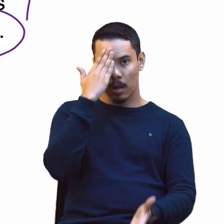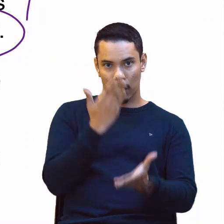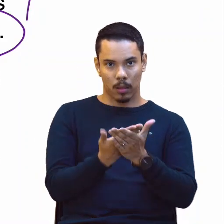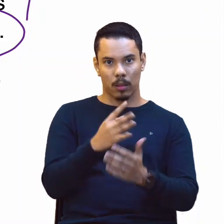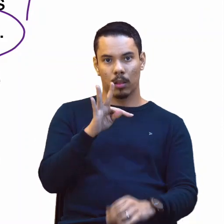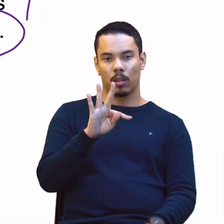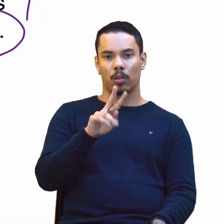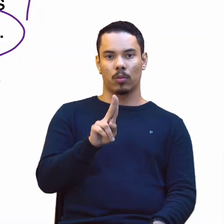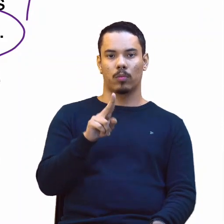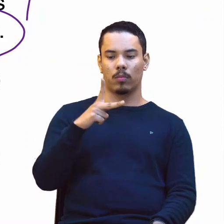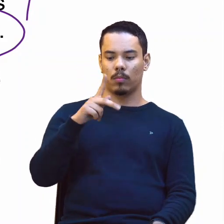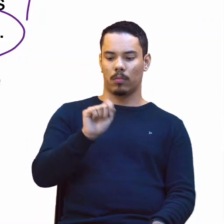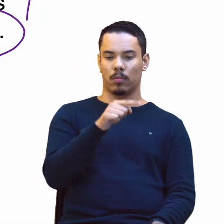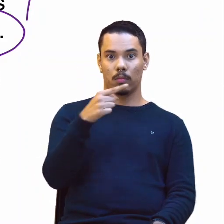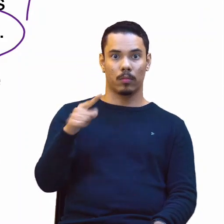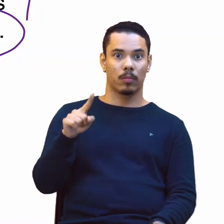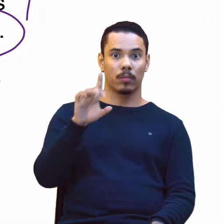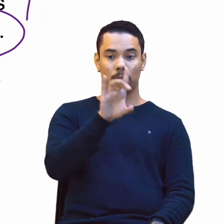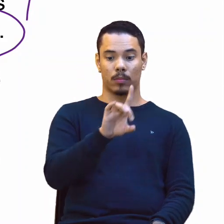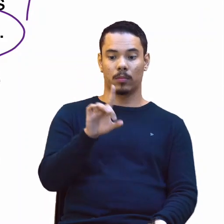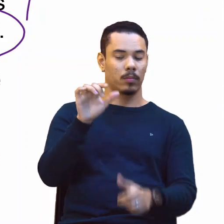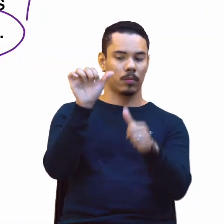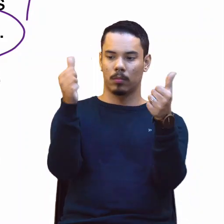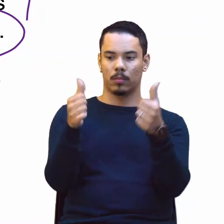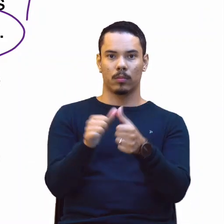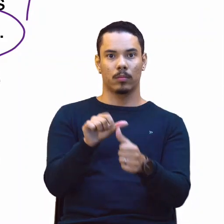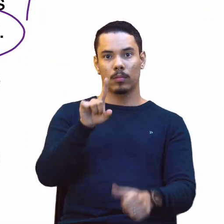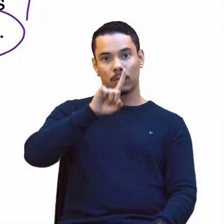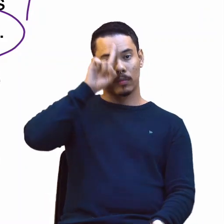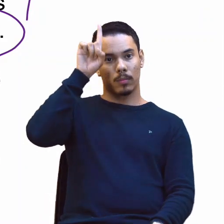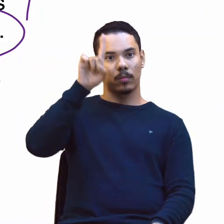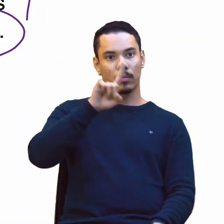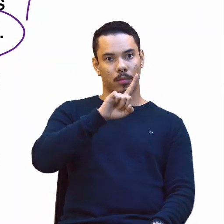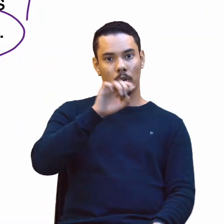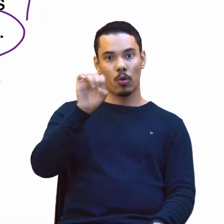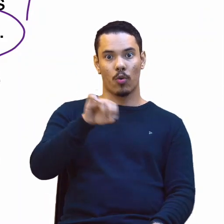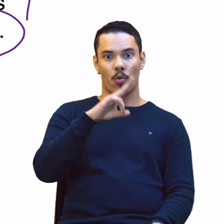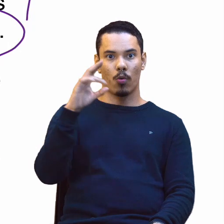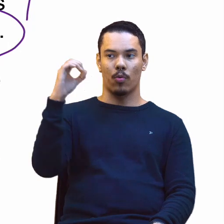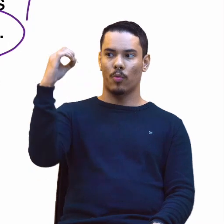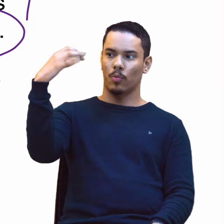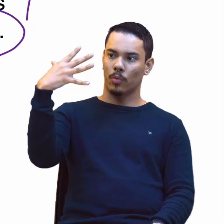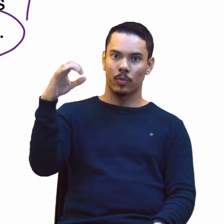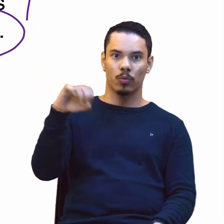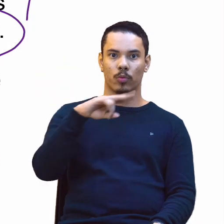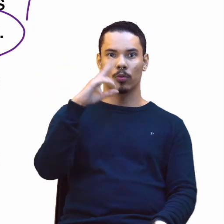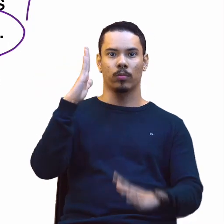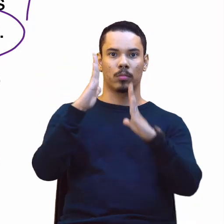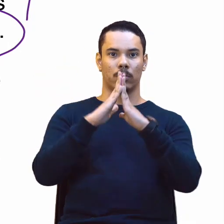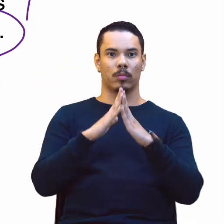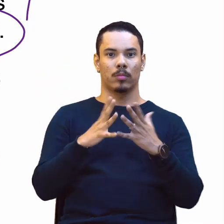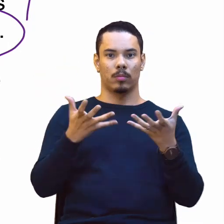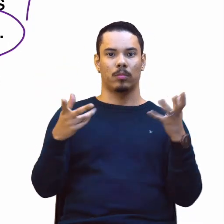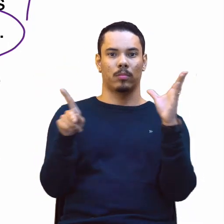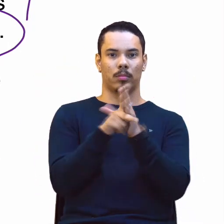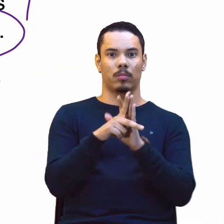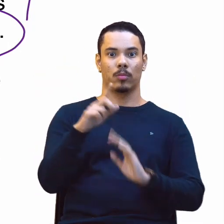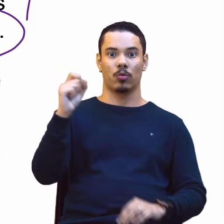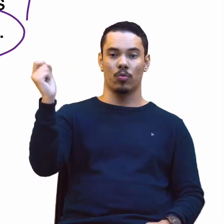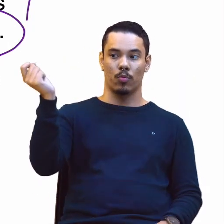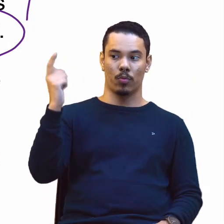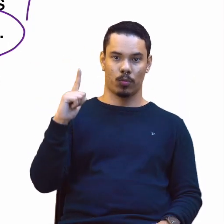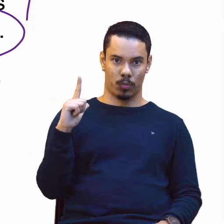da criação, o deus da luz, da sua morada, e a morada do Tupã era o